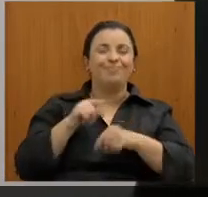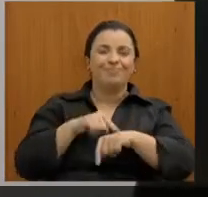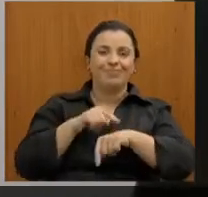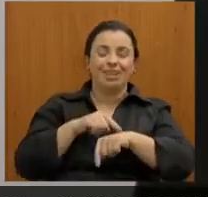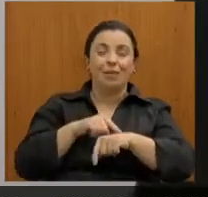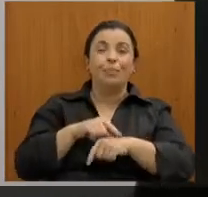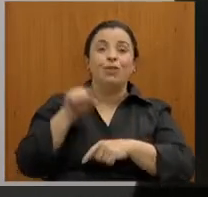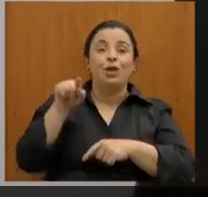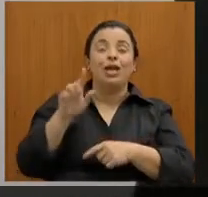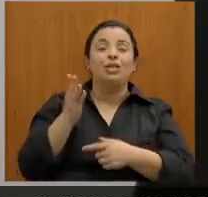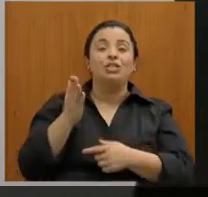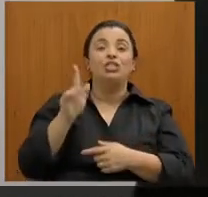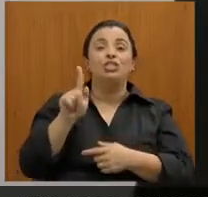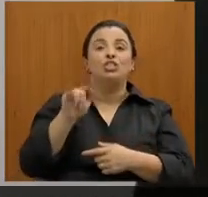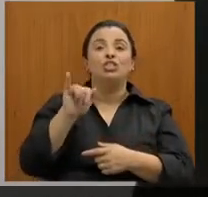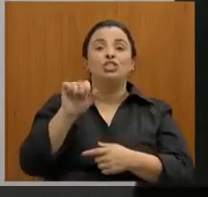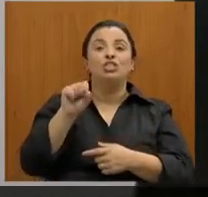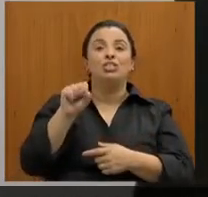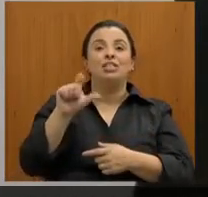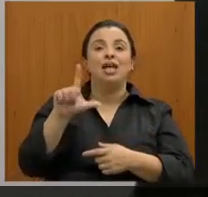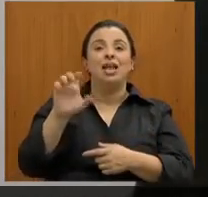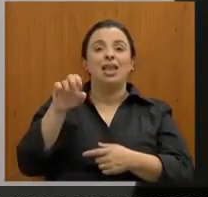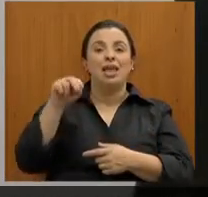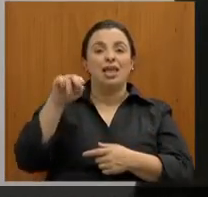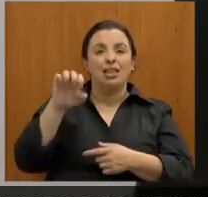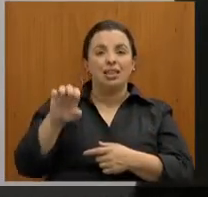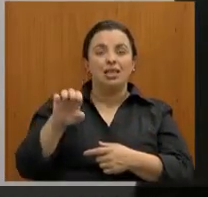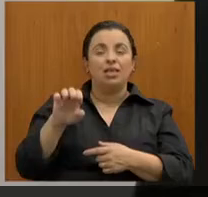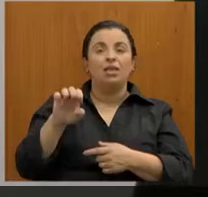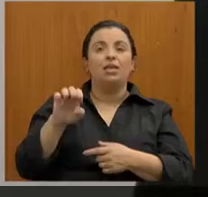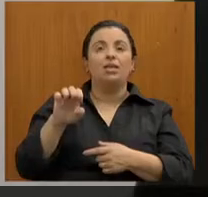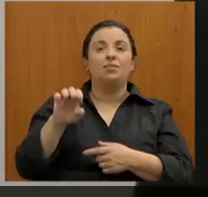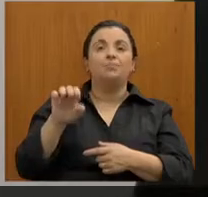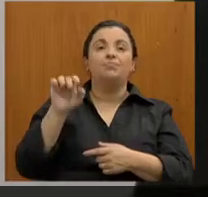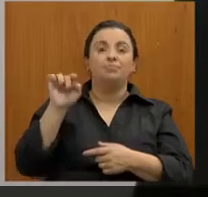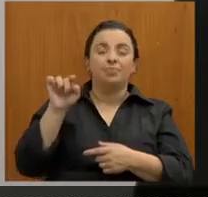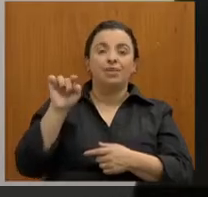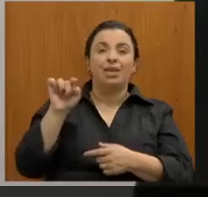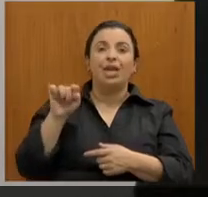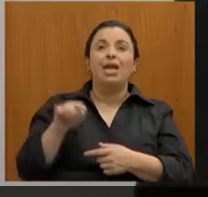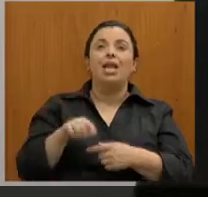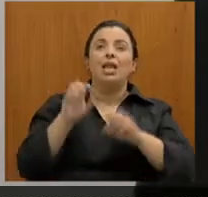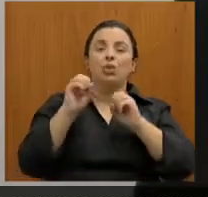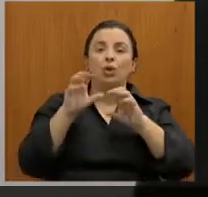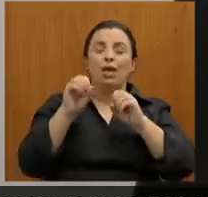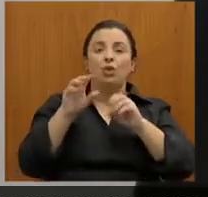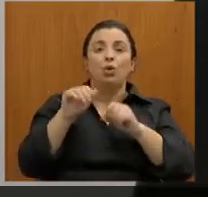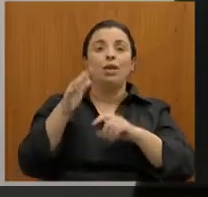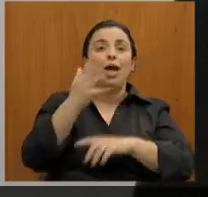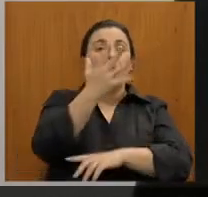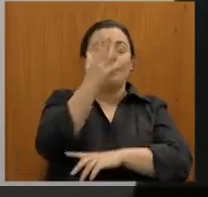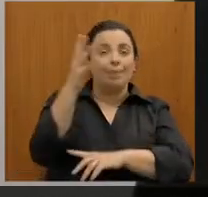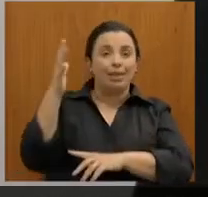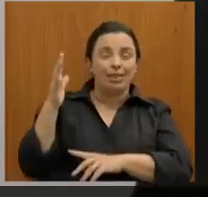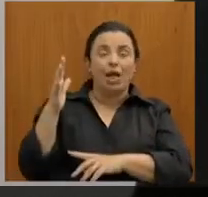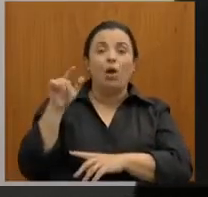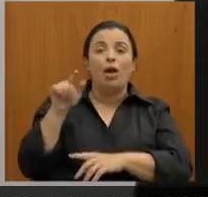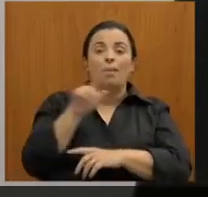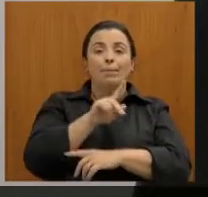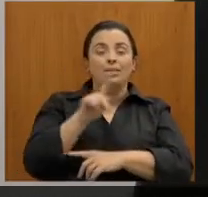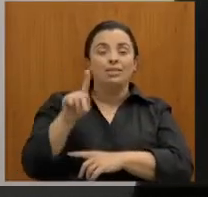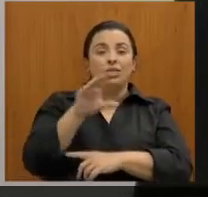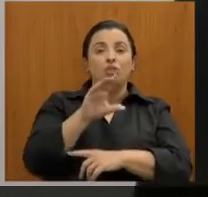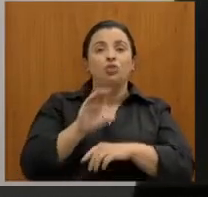Gislene Gislene José Luiz André é ela é educador ambiental Presidente do